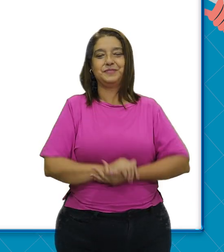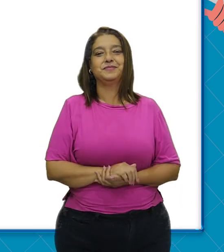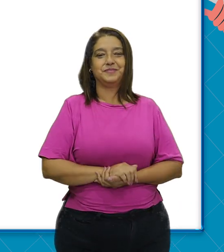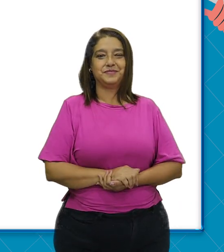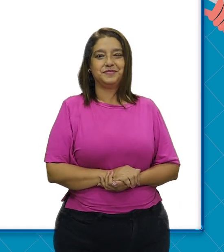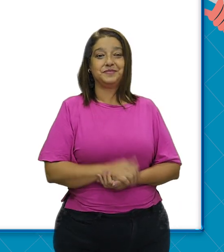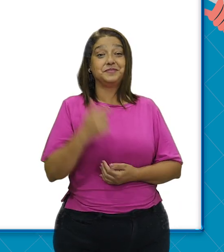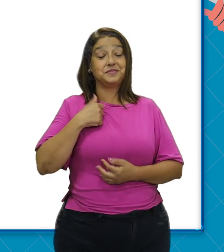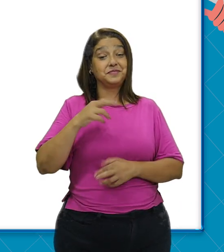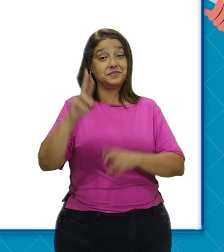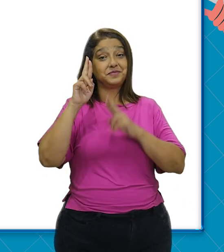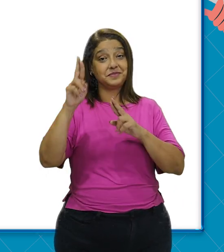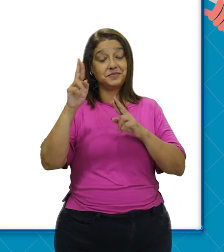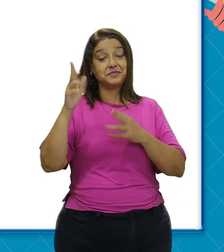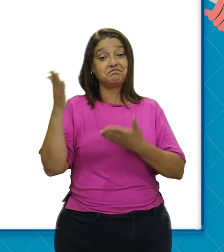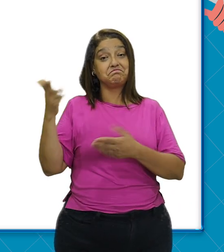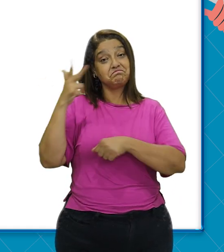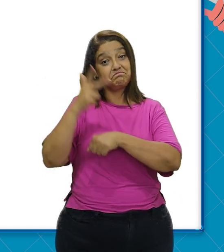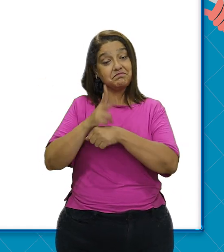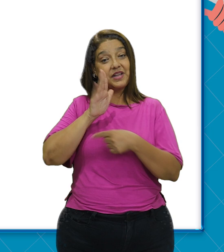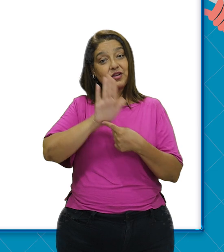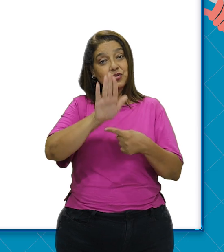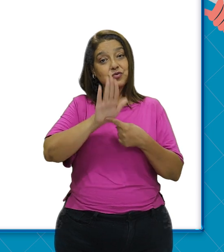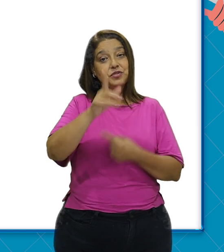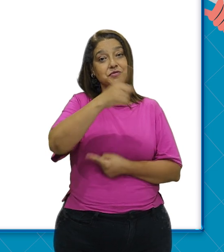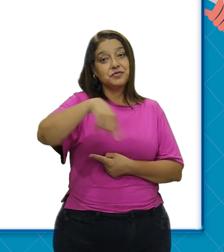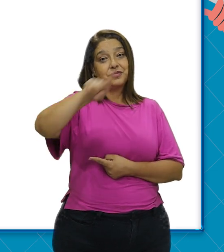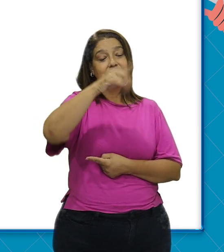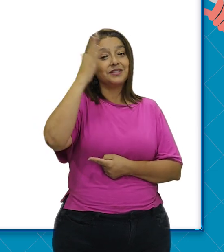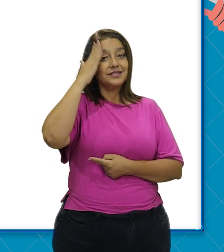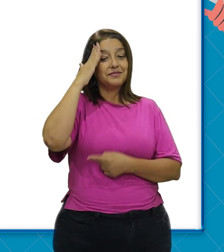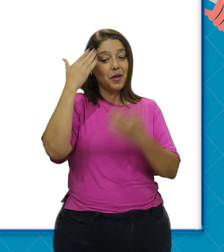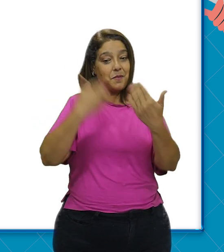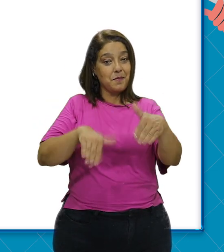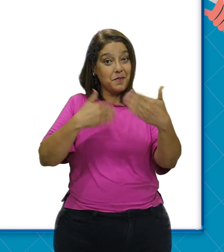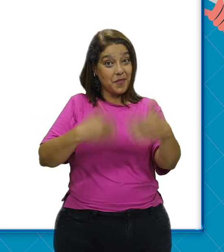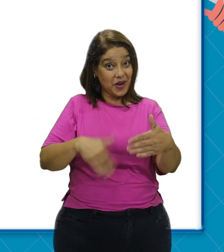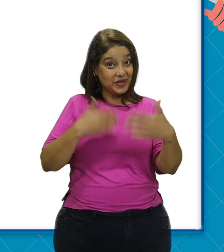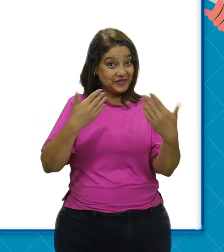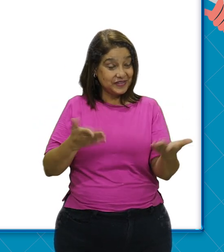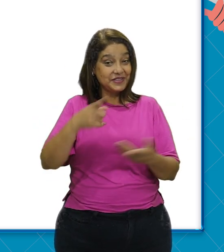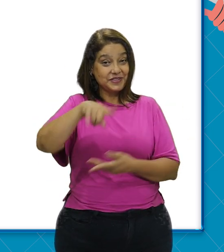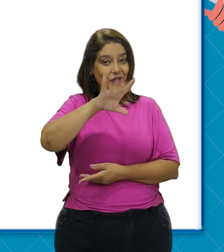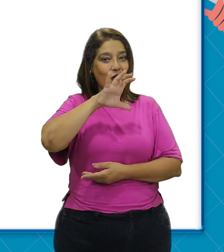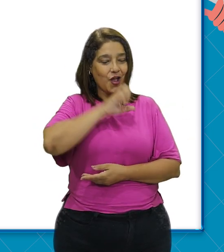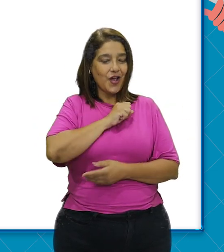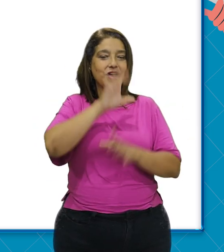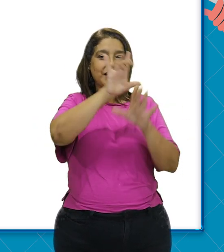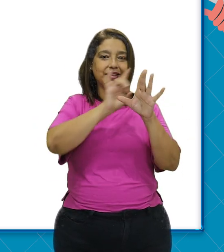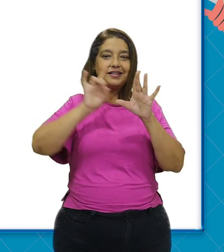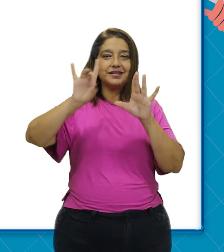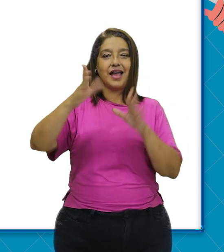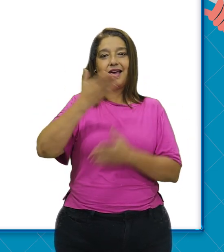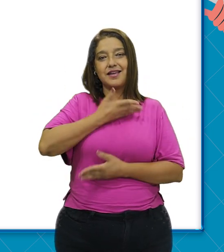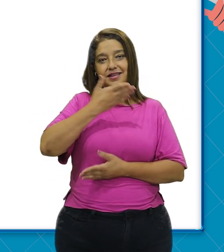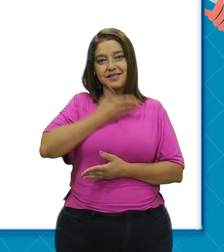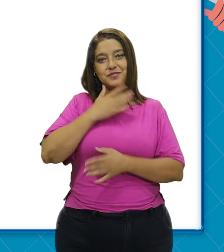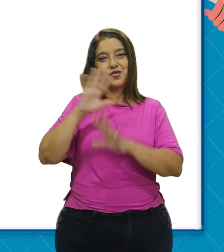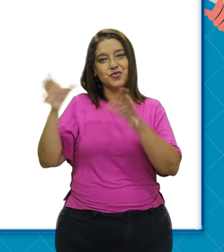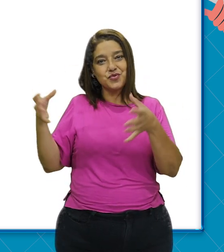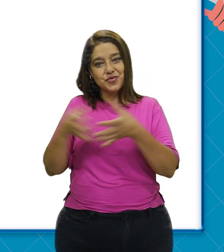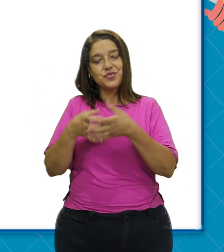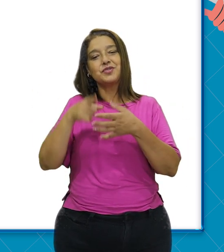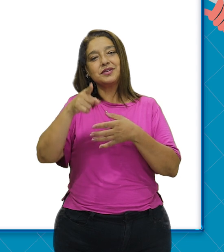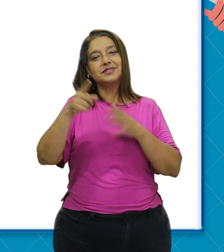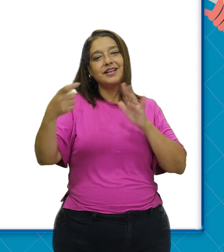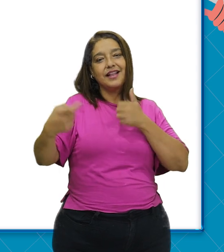Eu espero que esse vídeo tenha te ajudado para sua prova de amanhã. Se você gostou, compartilhe com seus amigos no grupo da turma, deixe seu like